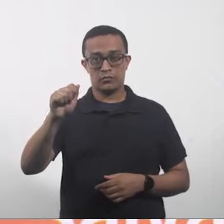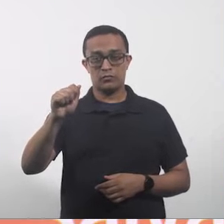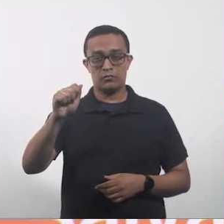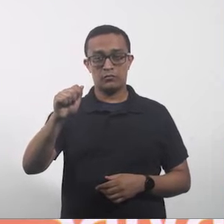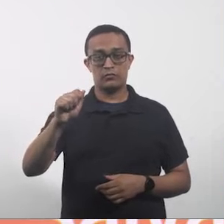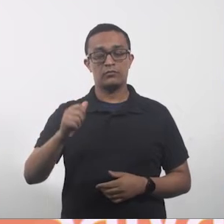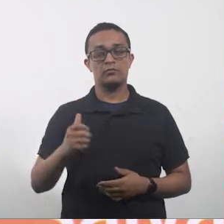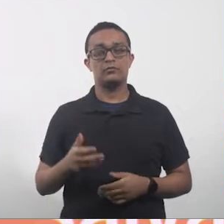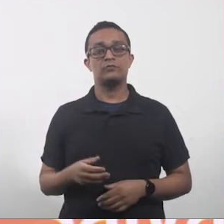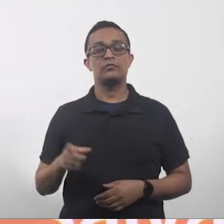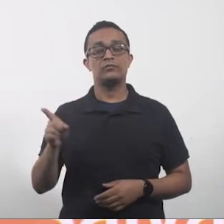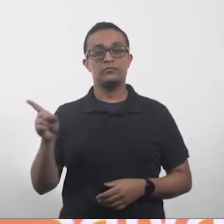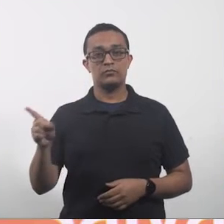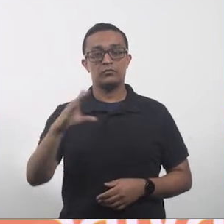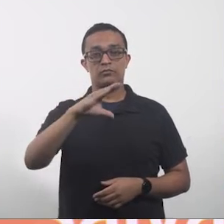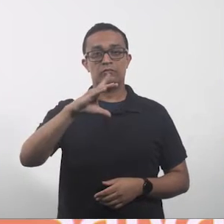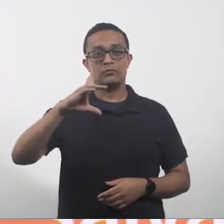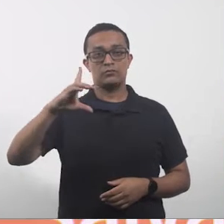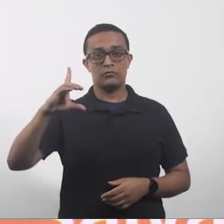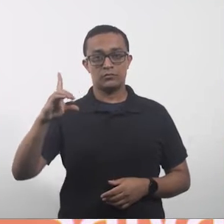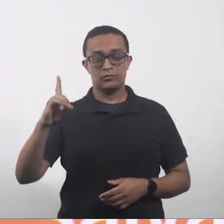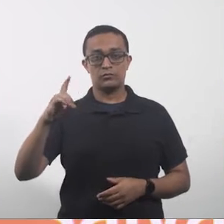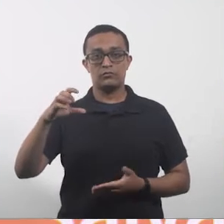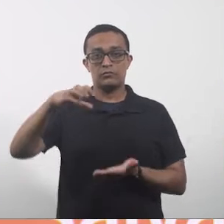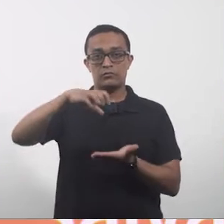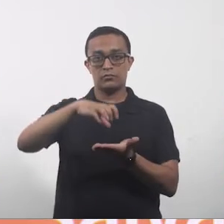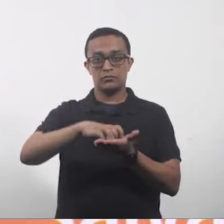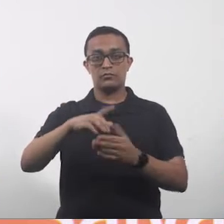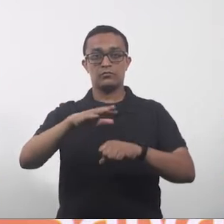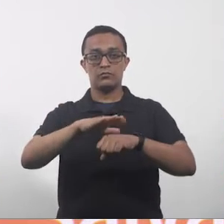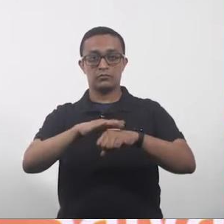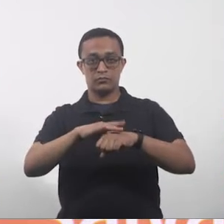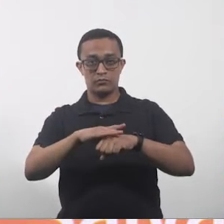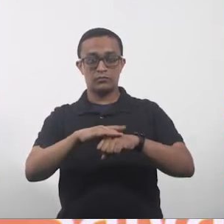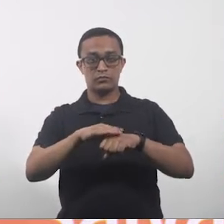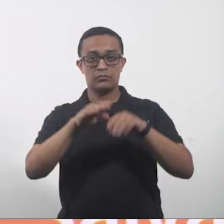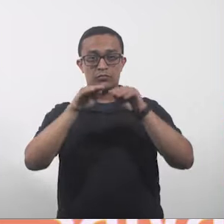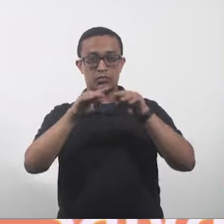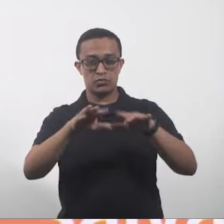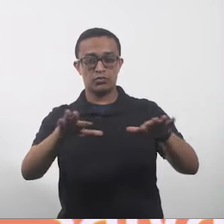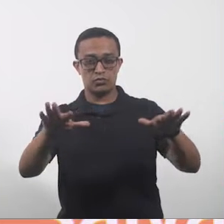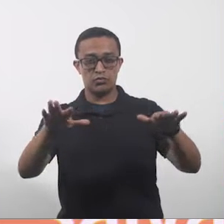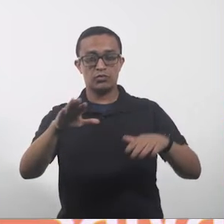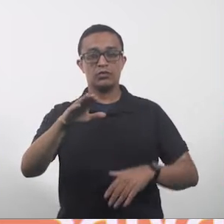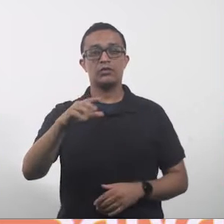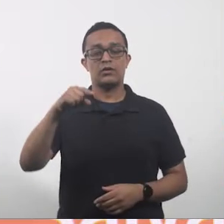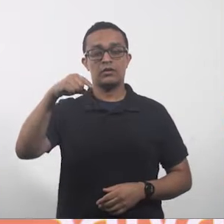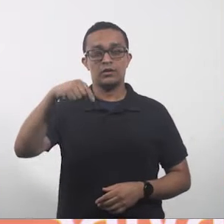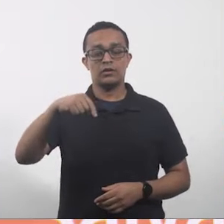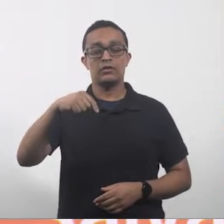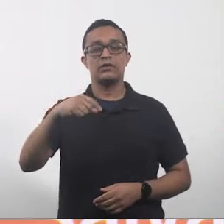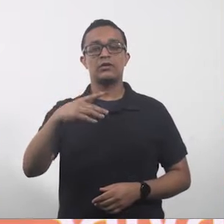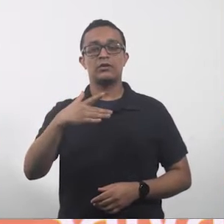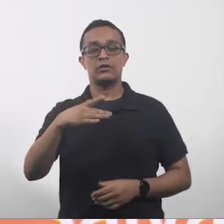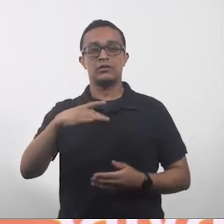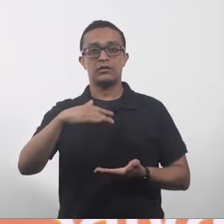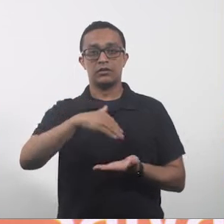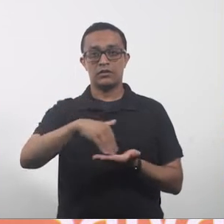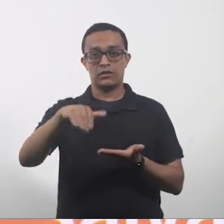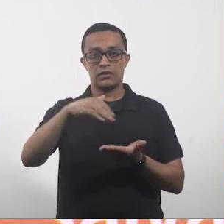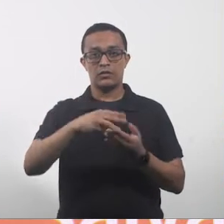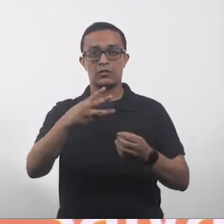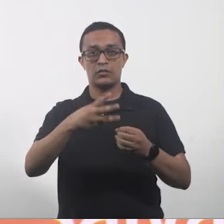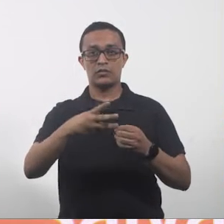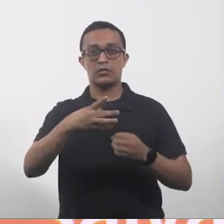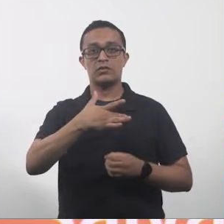Bisordi Ferreira, que é a nossa coordenadora do Núcleo de Doenças Agudas Transmissíveis da Coordenadoria de Vigilância em Saúde da Secretaria Municipal